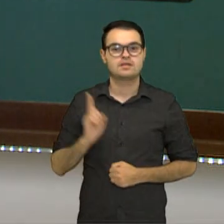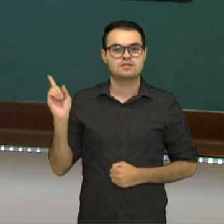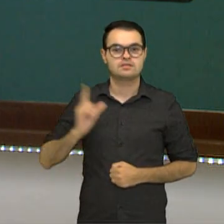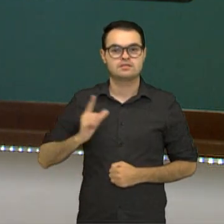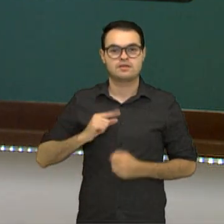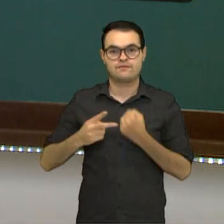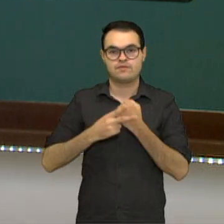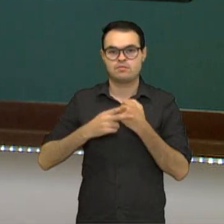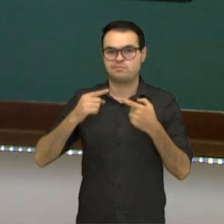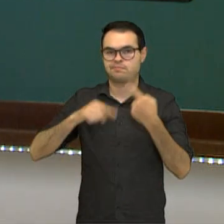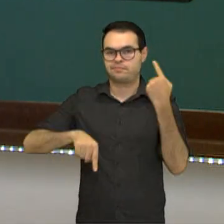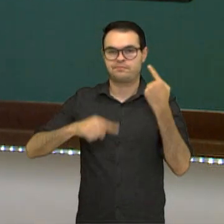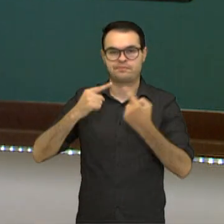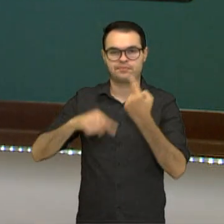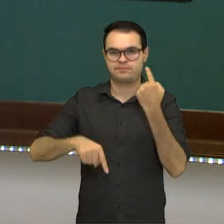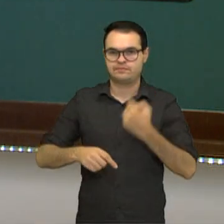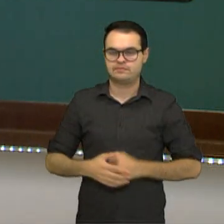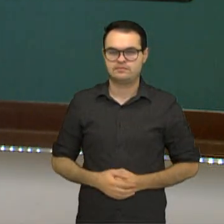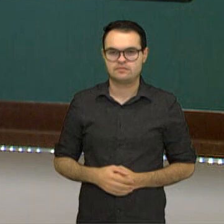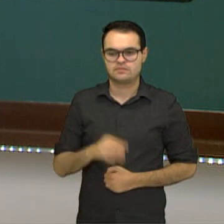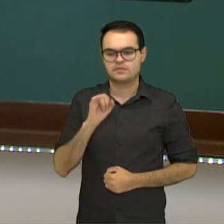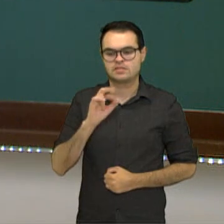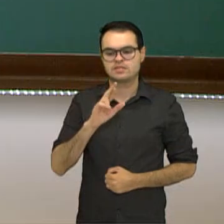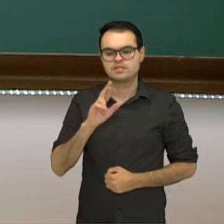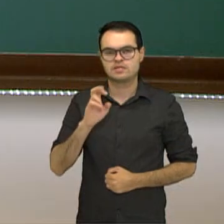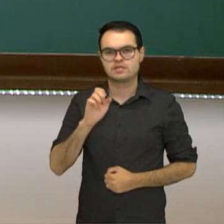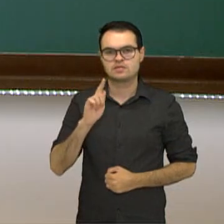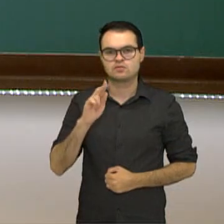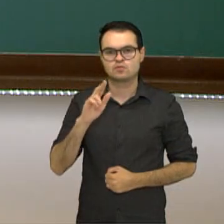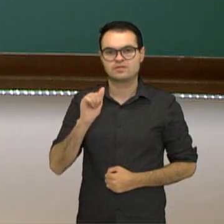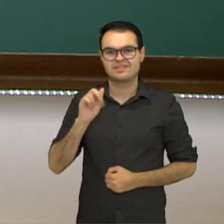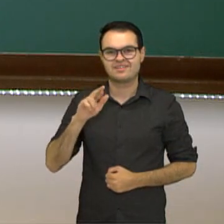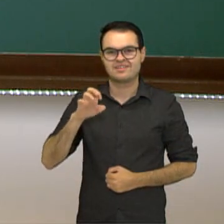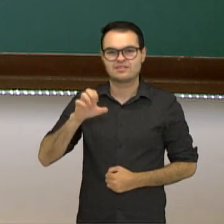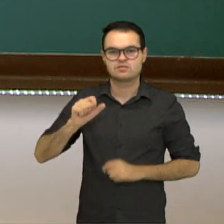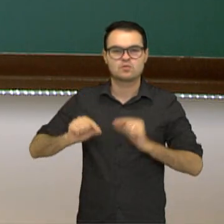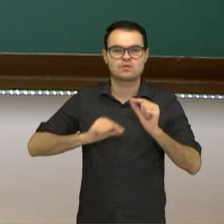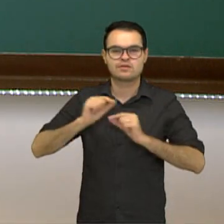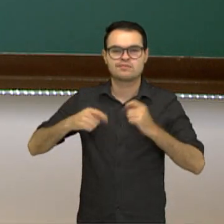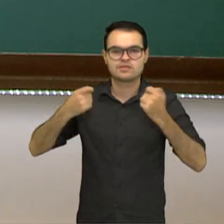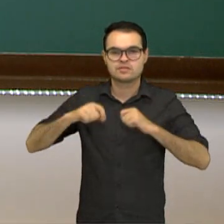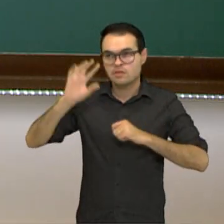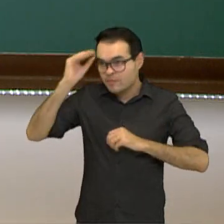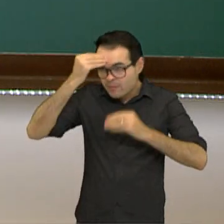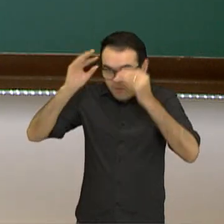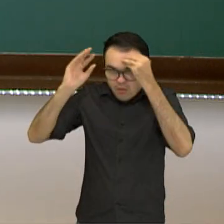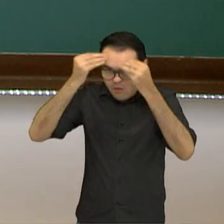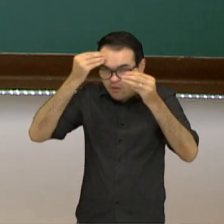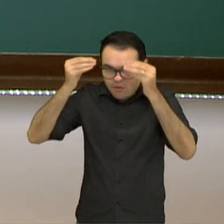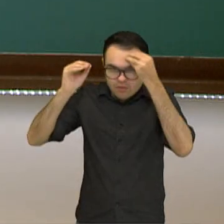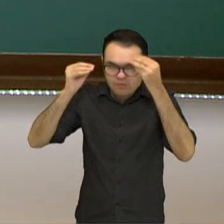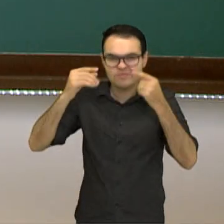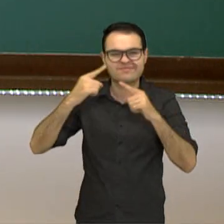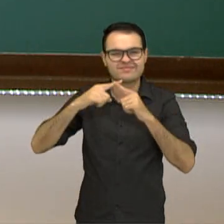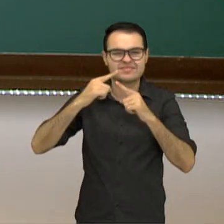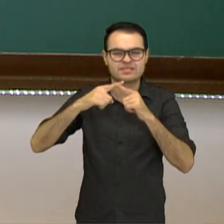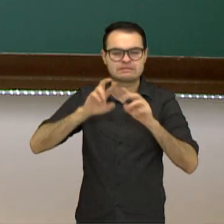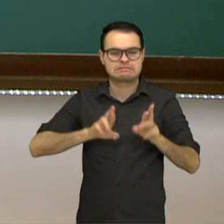verbos irregulares. O problema dos verbos irregulares é porque, no final das contas, você acaba tendo que memorizar de alguma